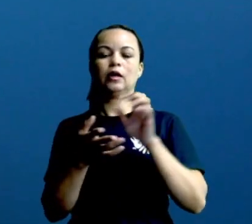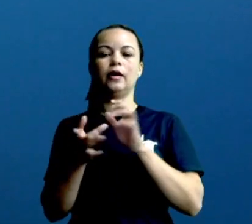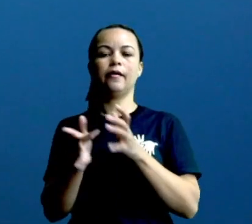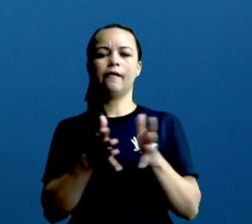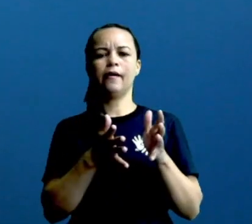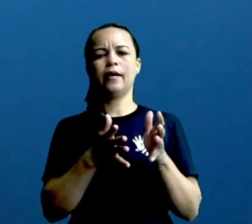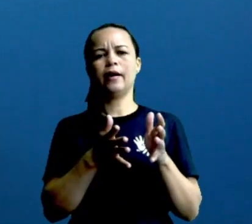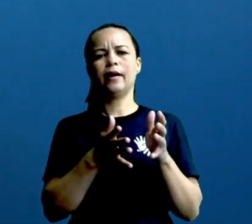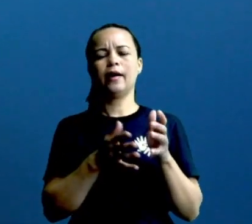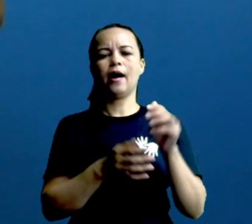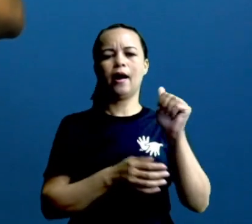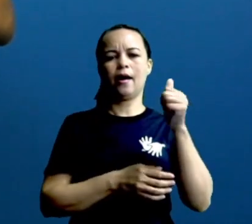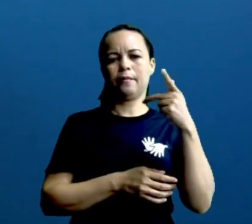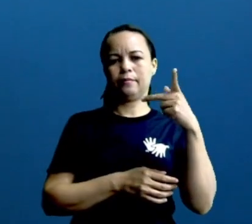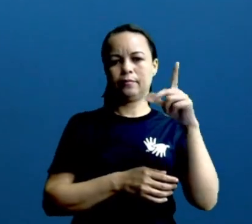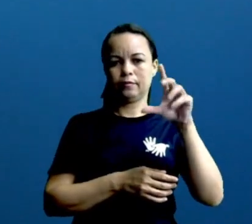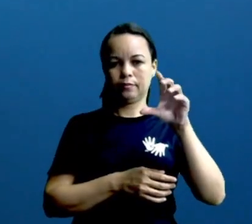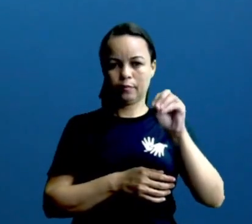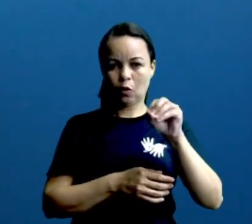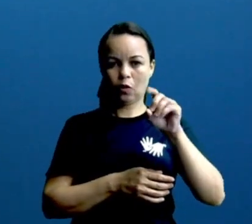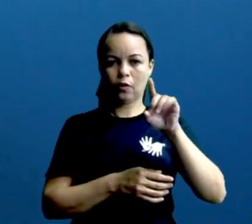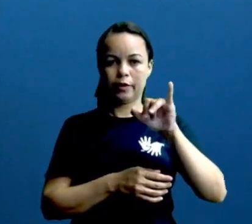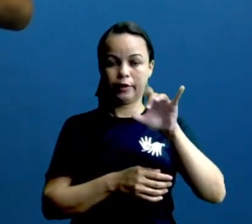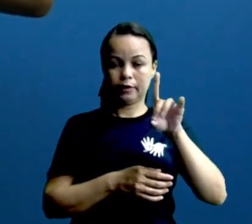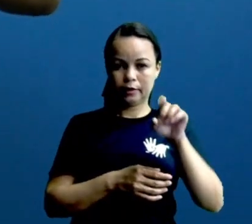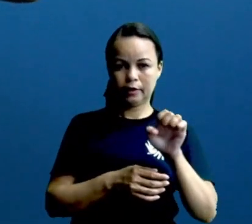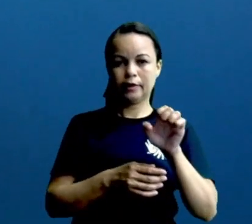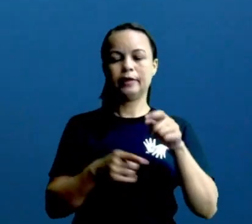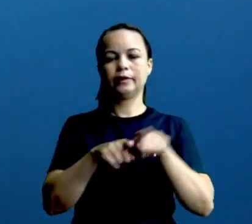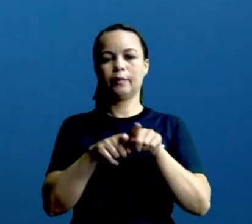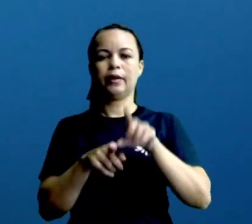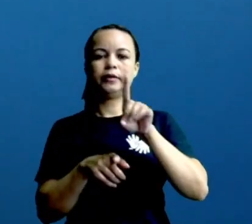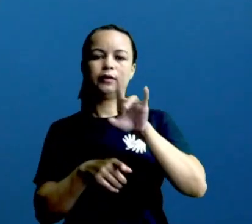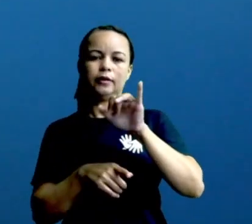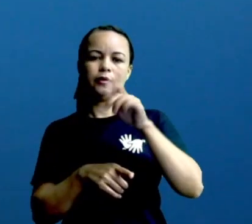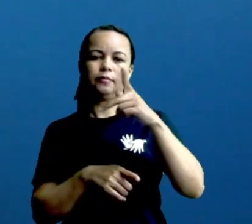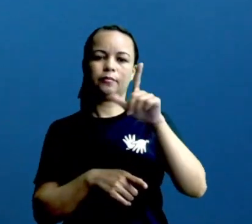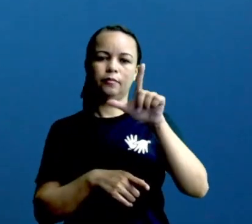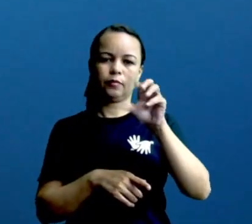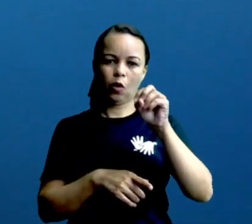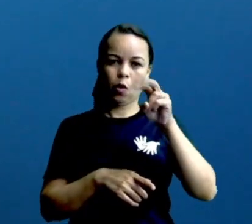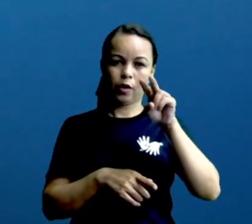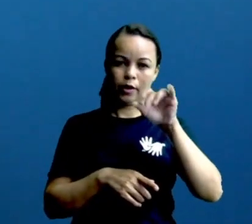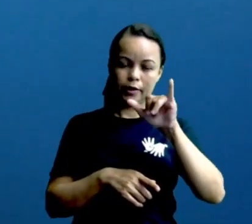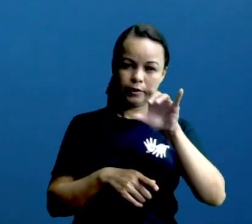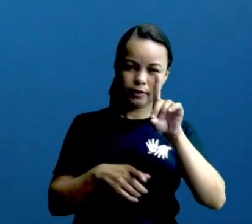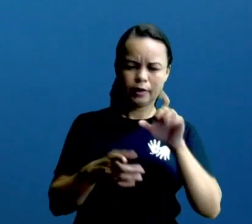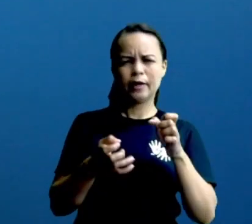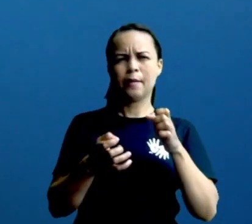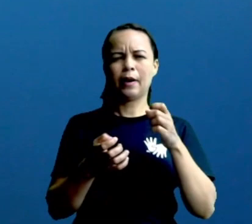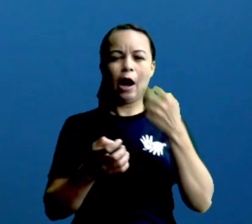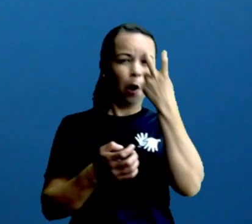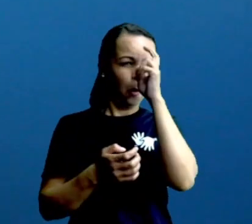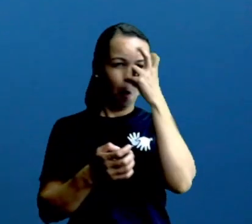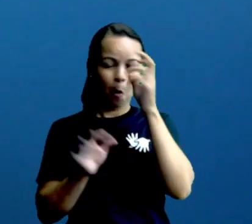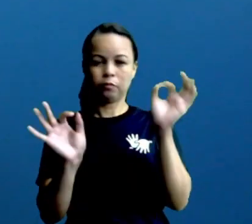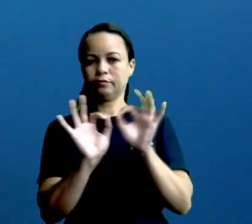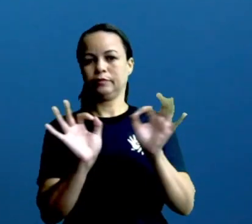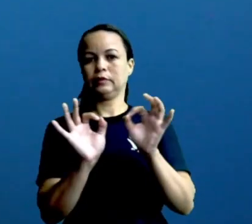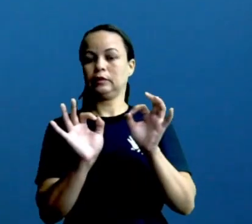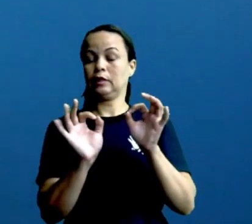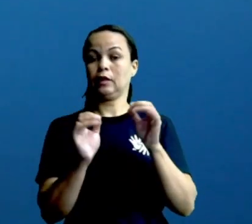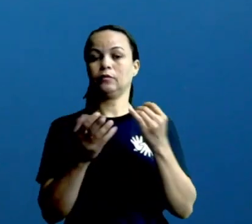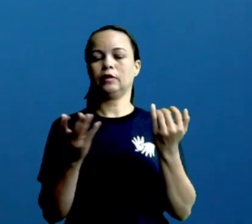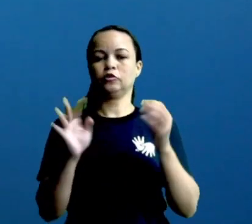Mas isso a gente pode falar em uma outra aula, para a gente não se confundir, gente. Então, nem pensa nisso que eu falei, eu quero só chamar a atenção de vocês, ela é uma